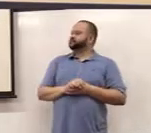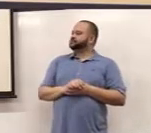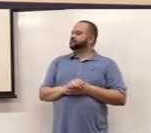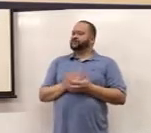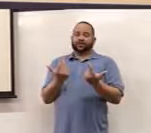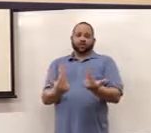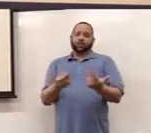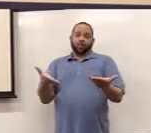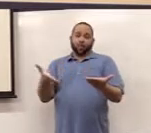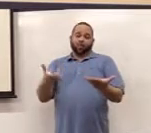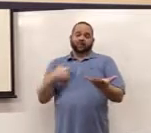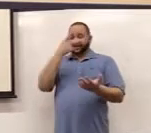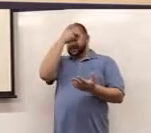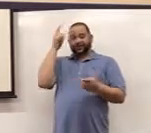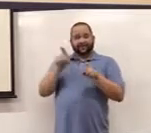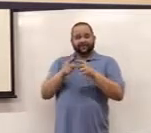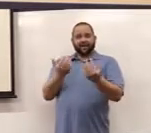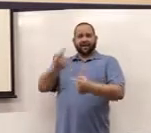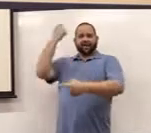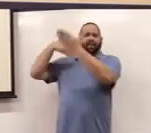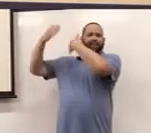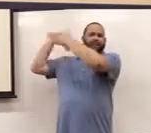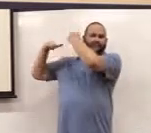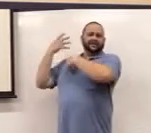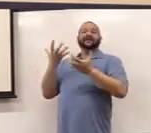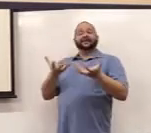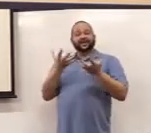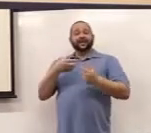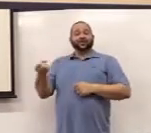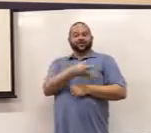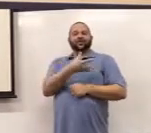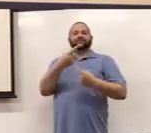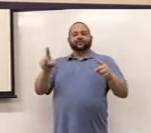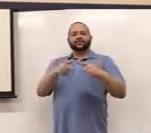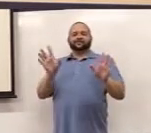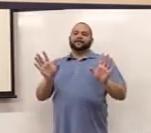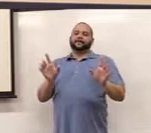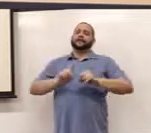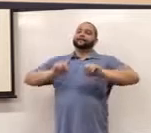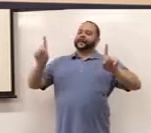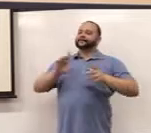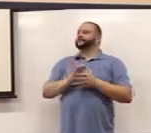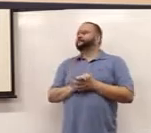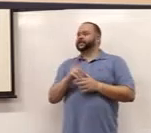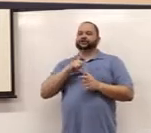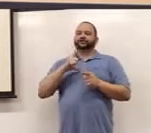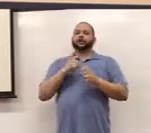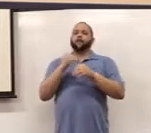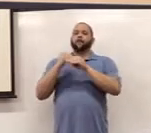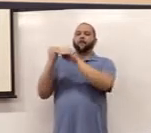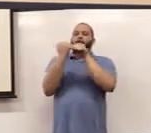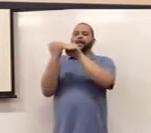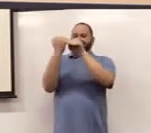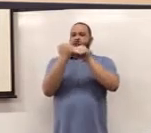mesma coisa. O pessoal lá queria ouvir música nova. Mas a música nova, para eles, ela estava mais ou menos dentro de um padrão. Igual quando a